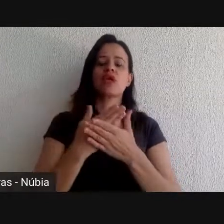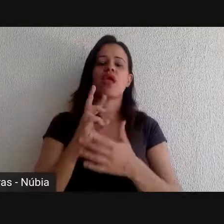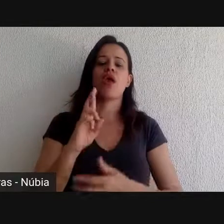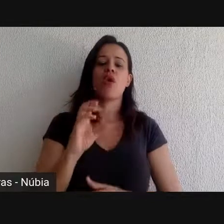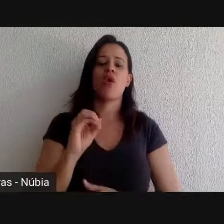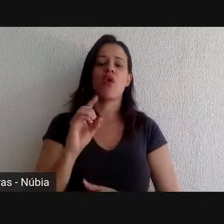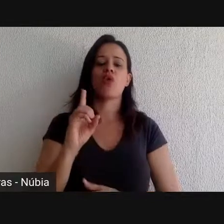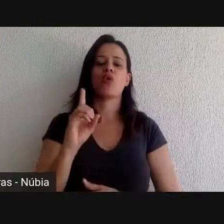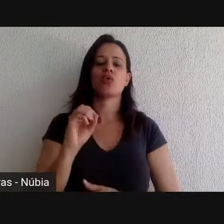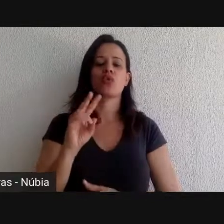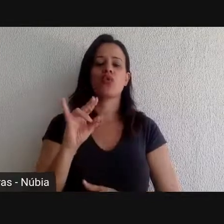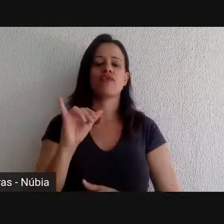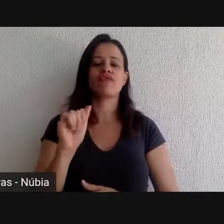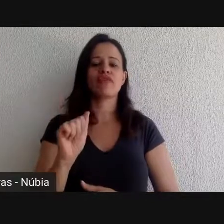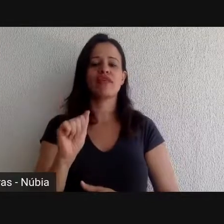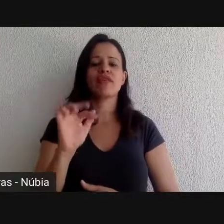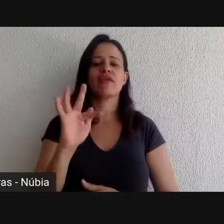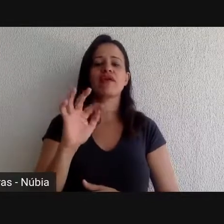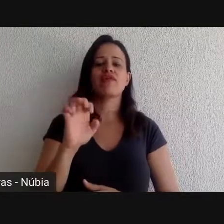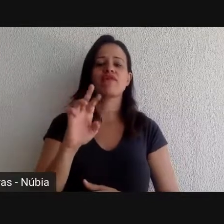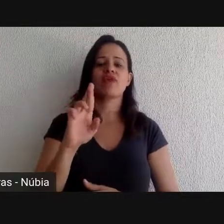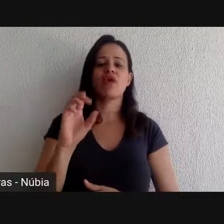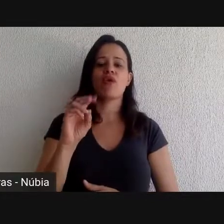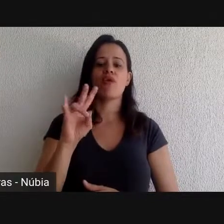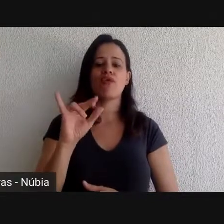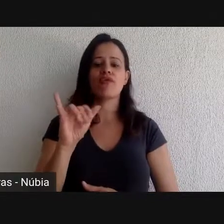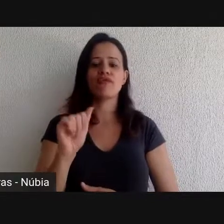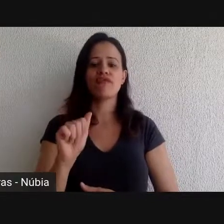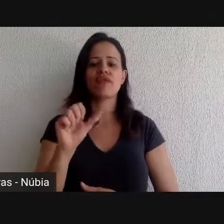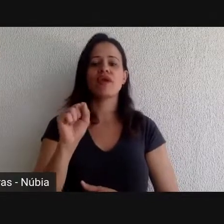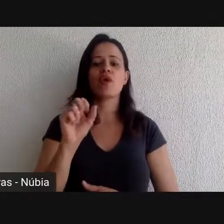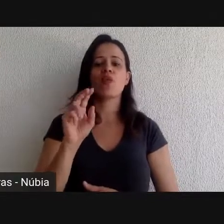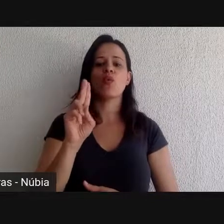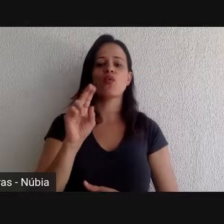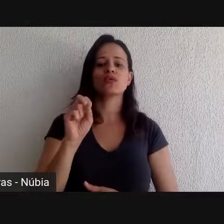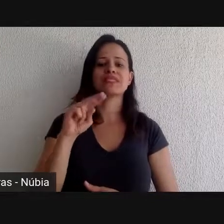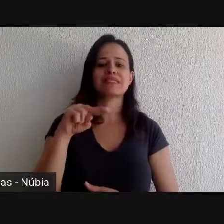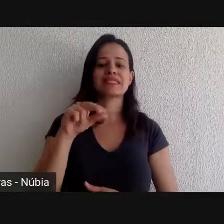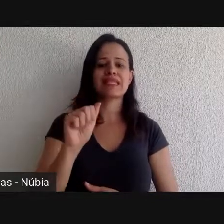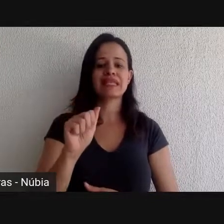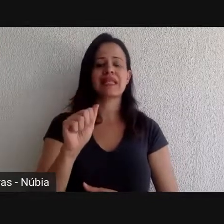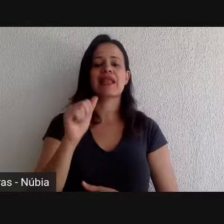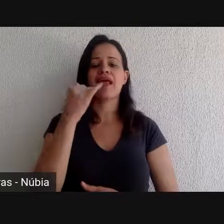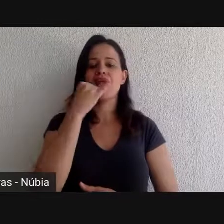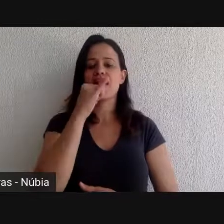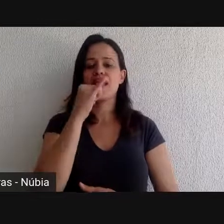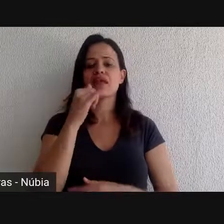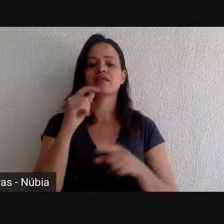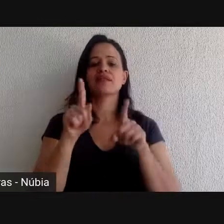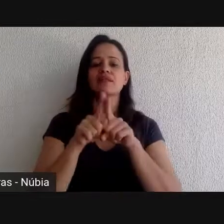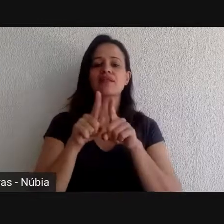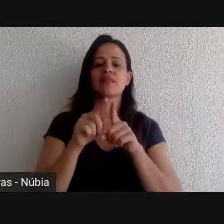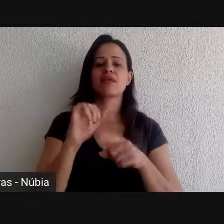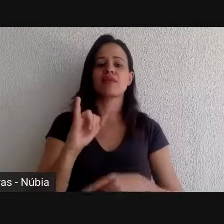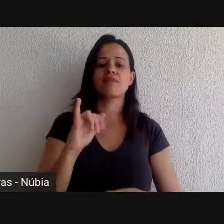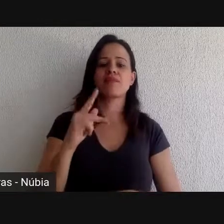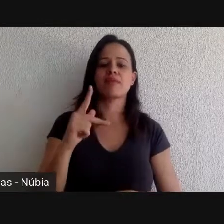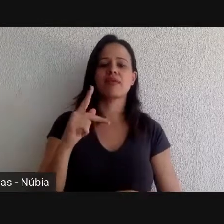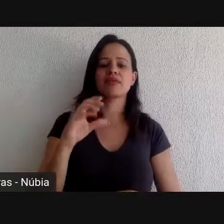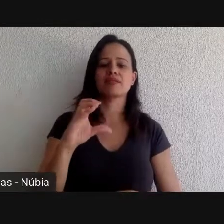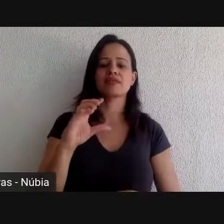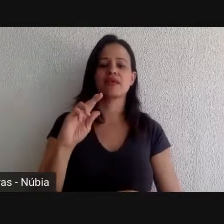linha de transmissão, unidade de usina hidrelétrica, termoelétrica, e PCHs, que são as pequenas